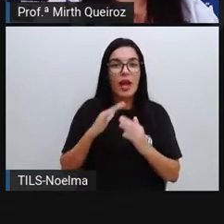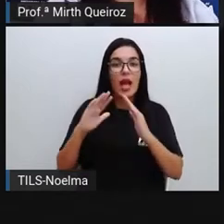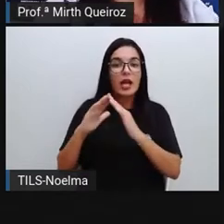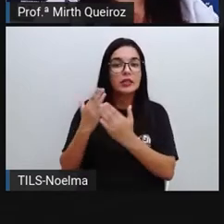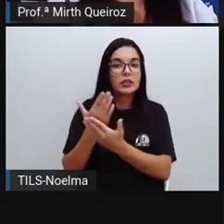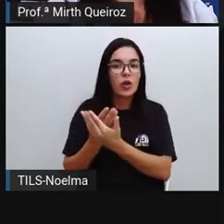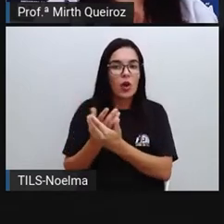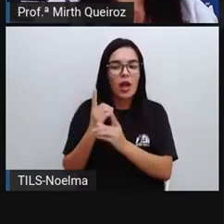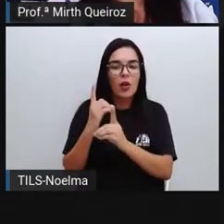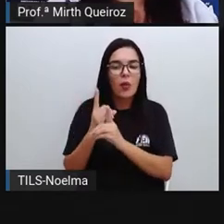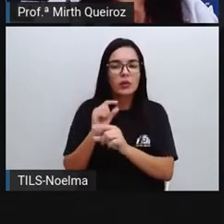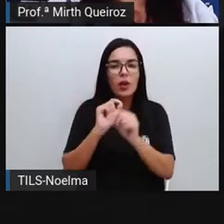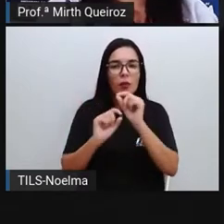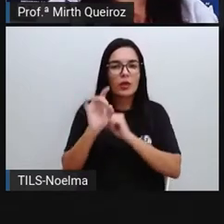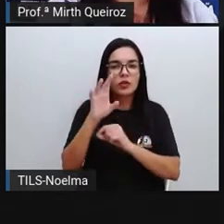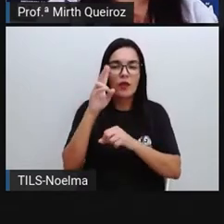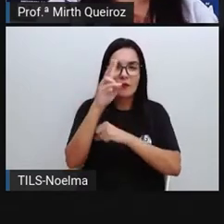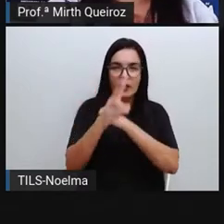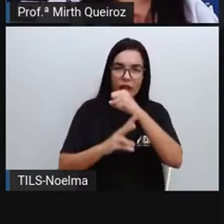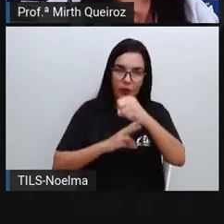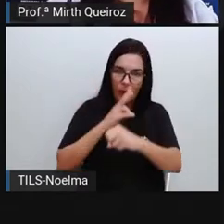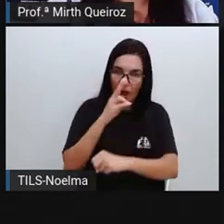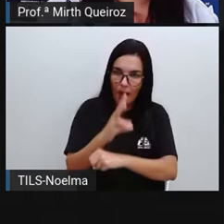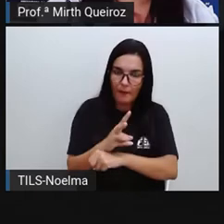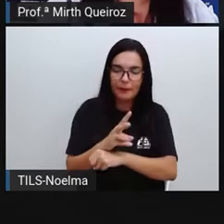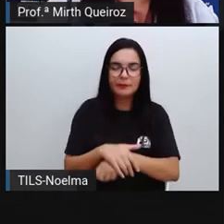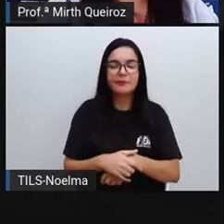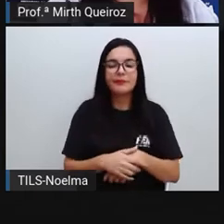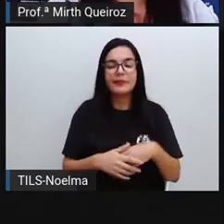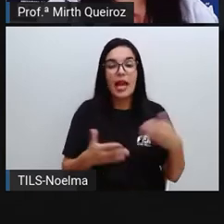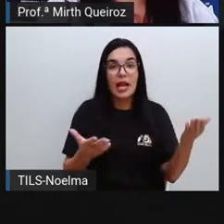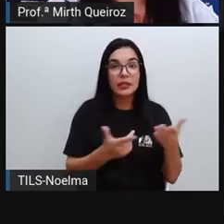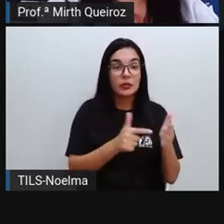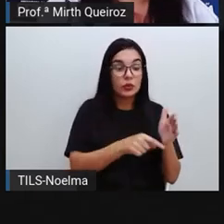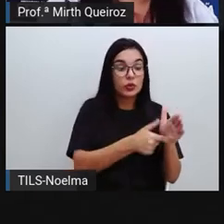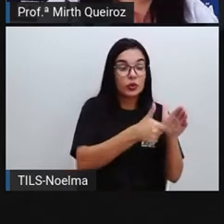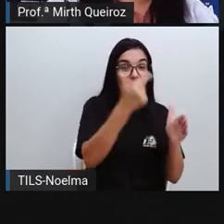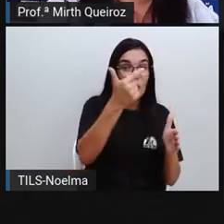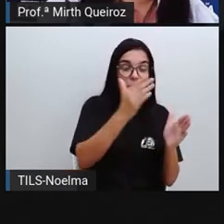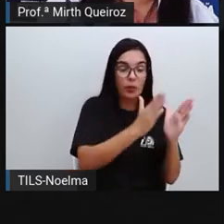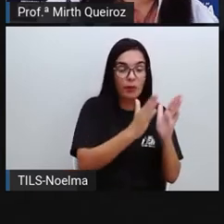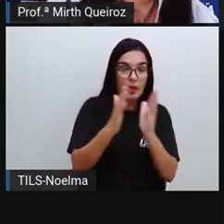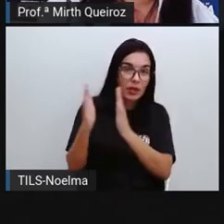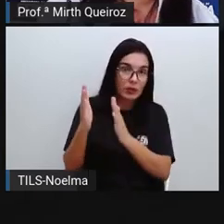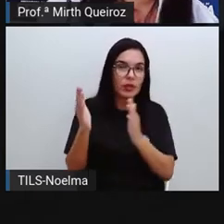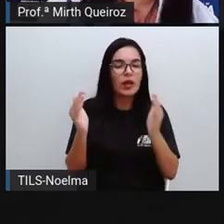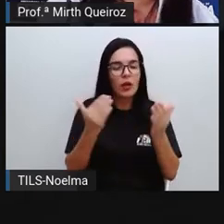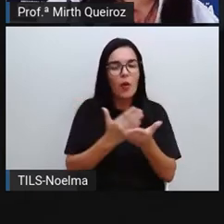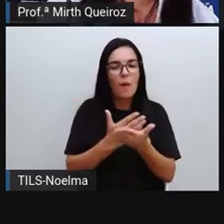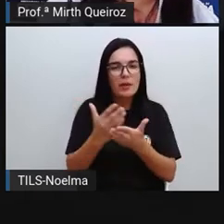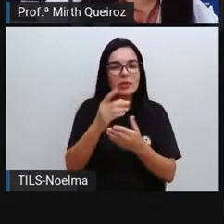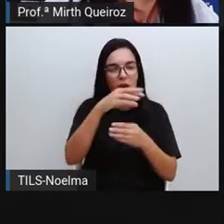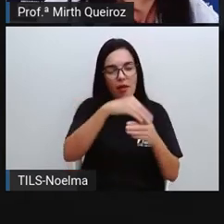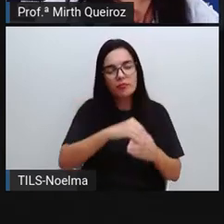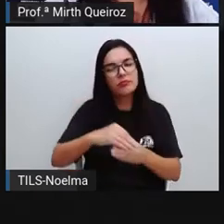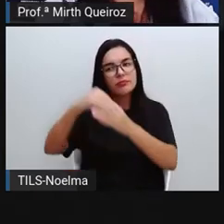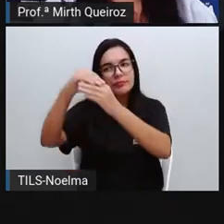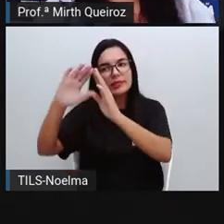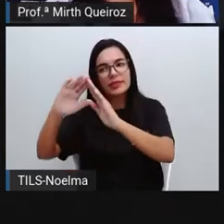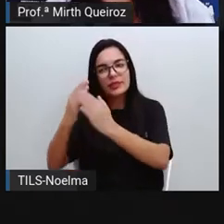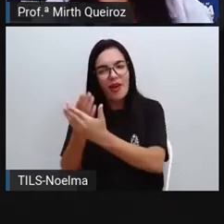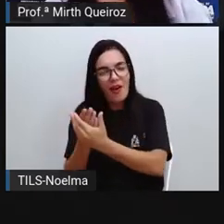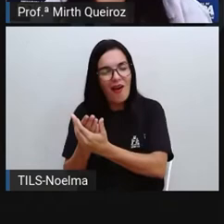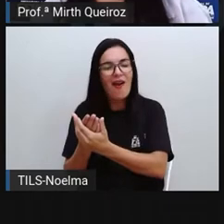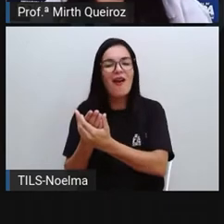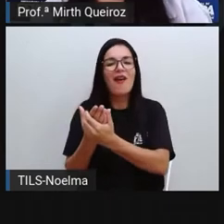esses encontros apenas de forma virtual. No segundo semestre, sim, que aí vocês começaram a ir para a escola,